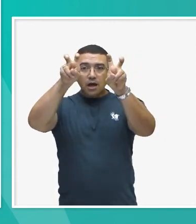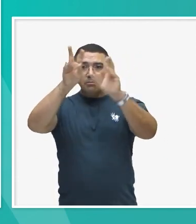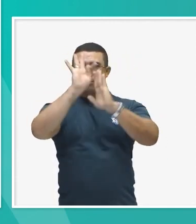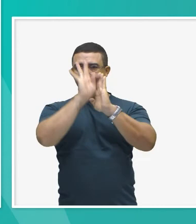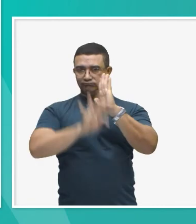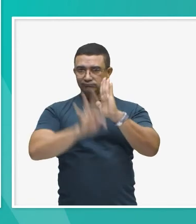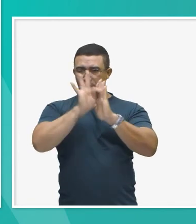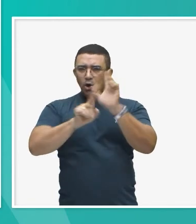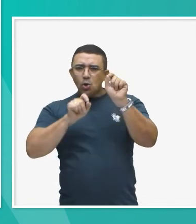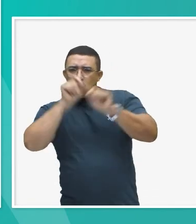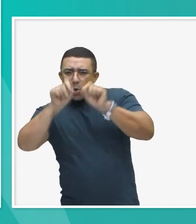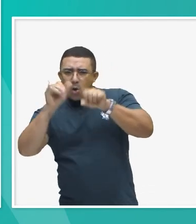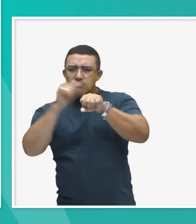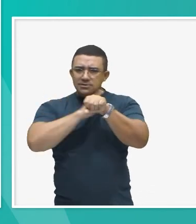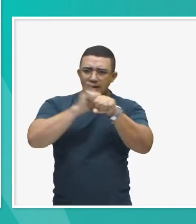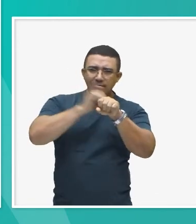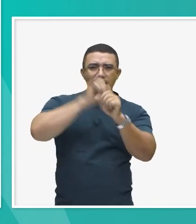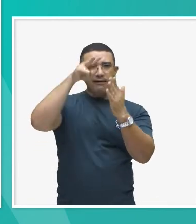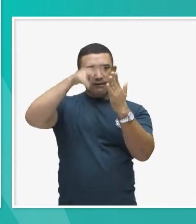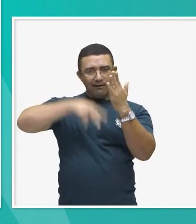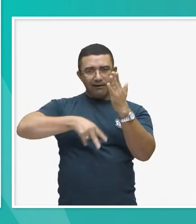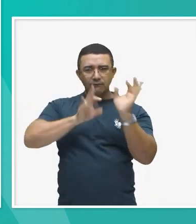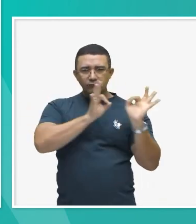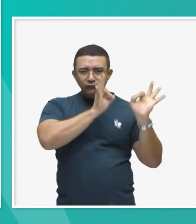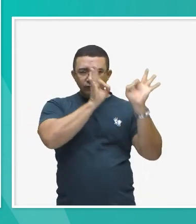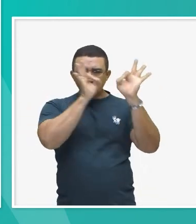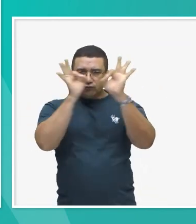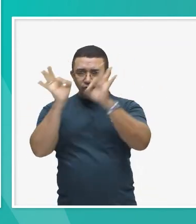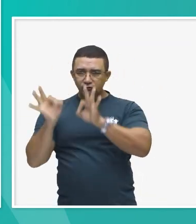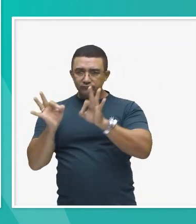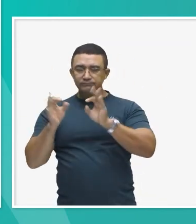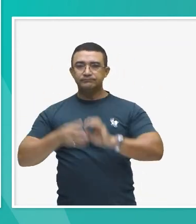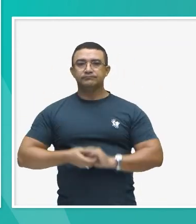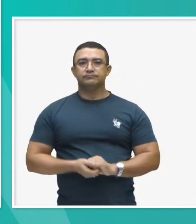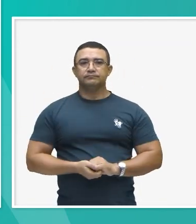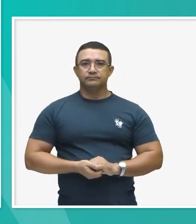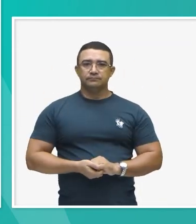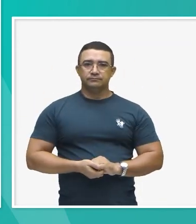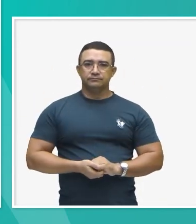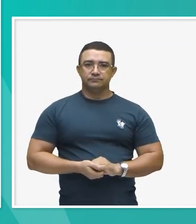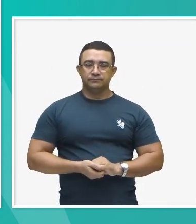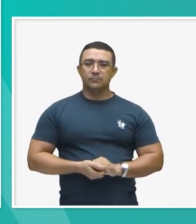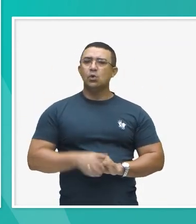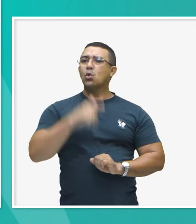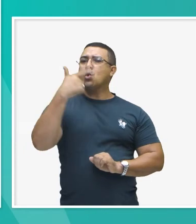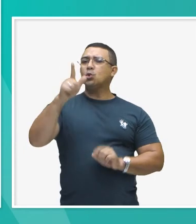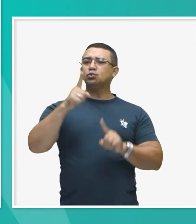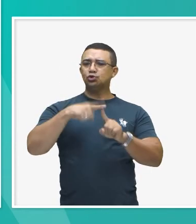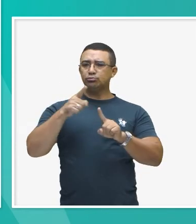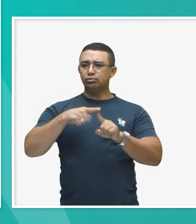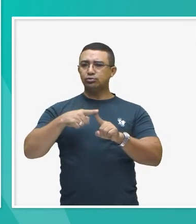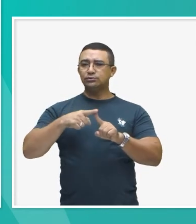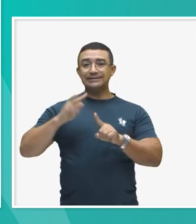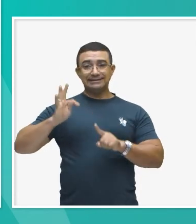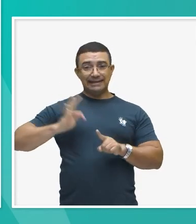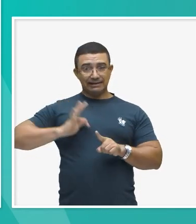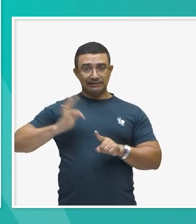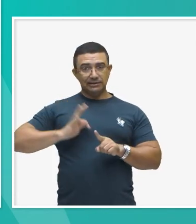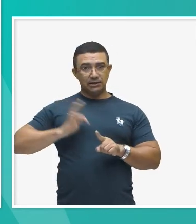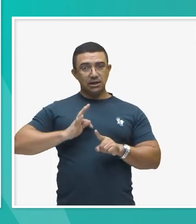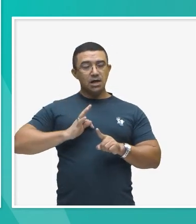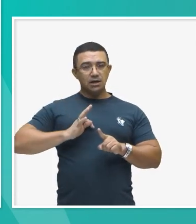a estratégia de leitura previewing. Vamos para outros steps, outras formas, né, de também fazer